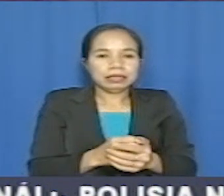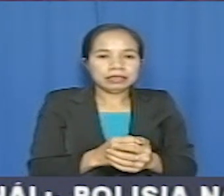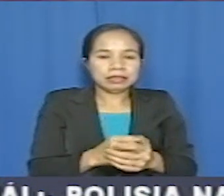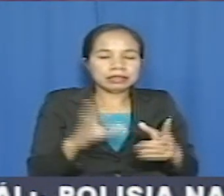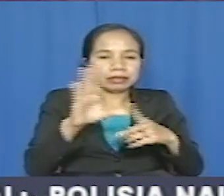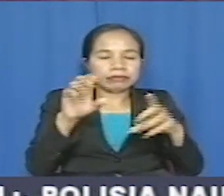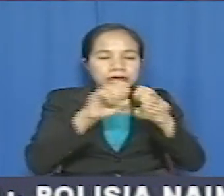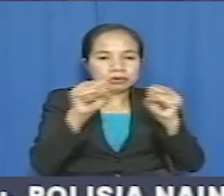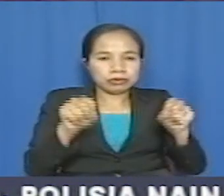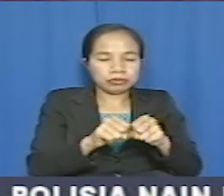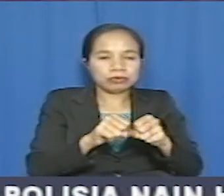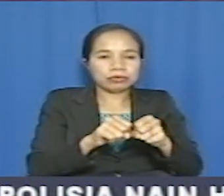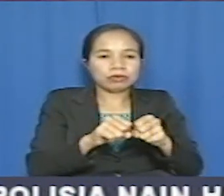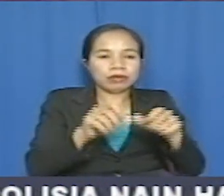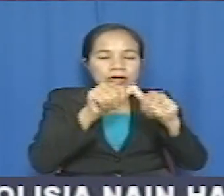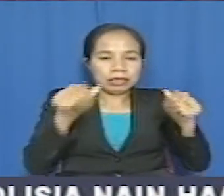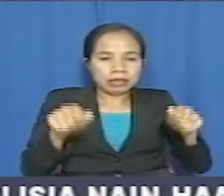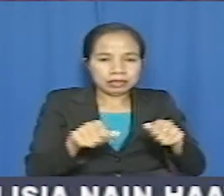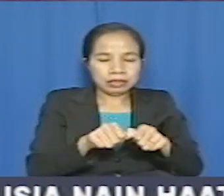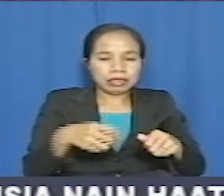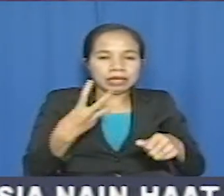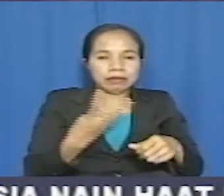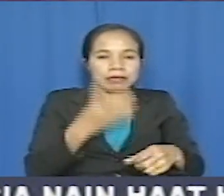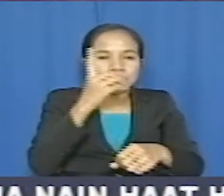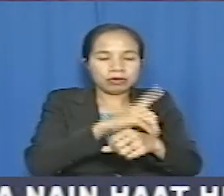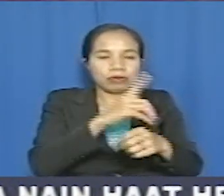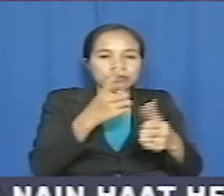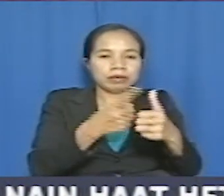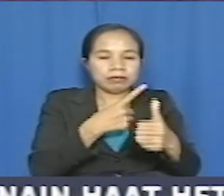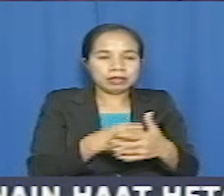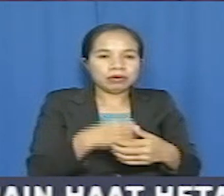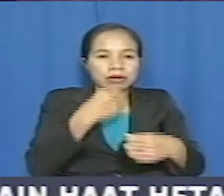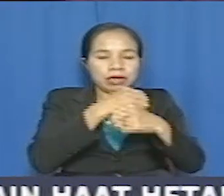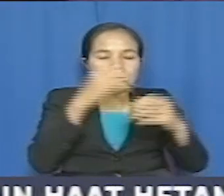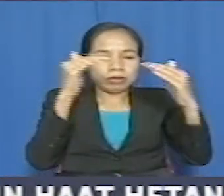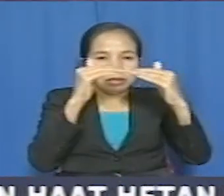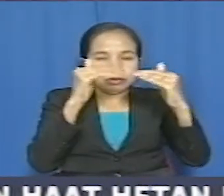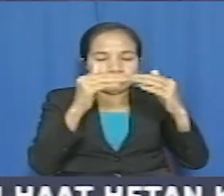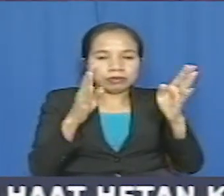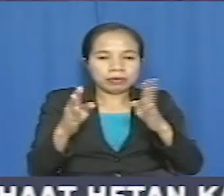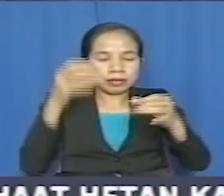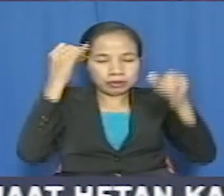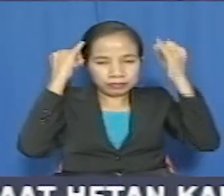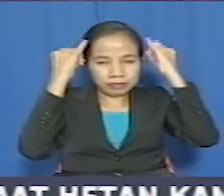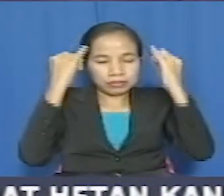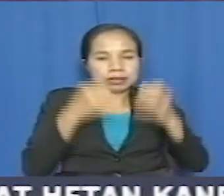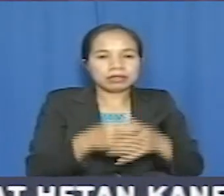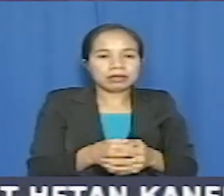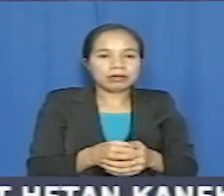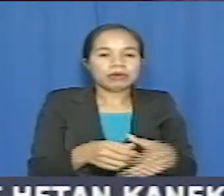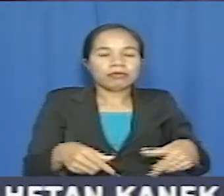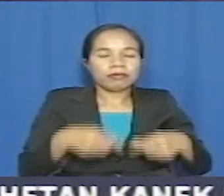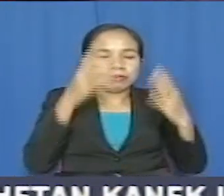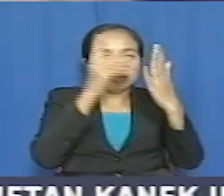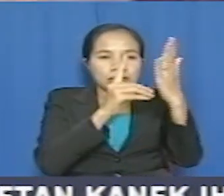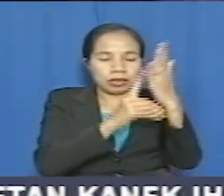chefe de suco chefe aldeia lá a mim vai primeiro dia a mim halo diálogo hosira prepara informação for dados basira